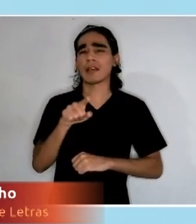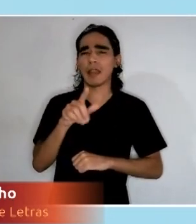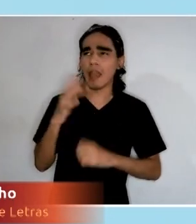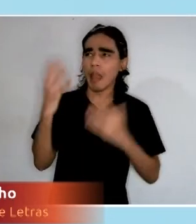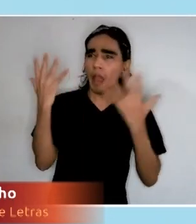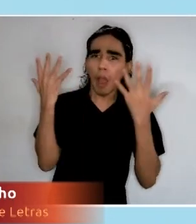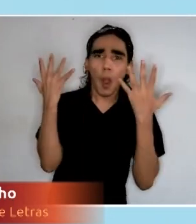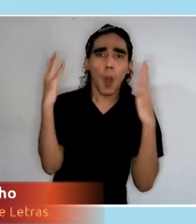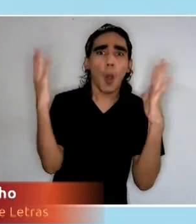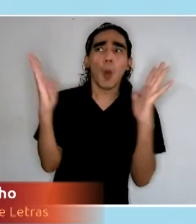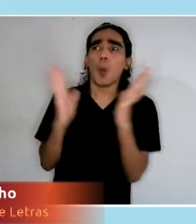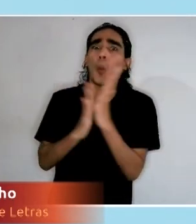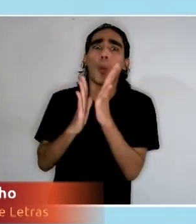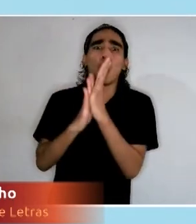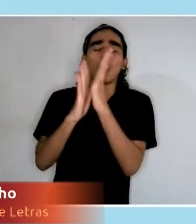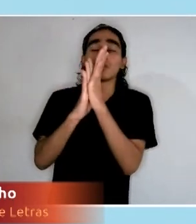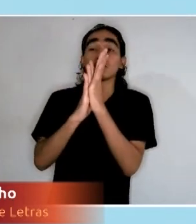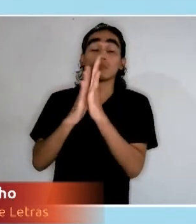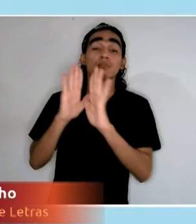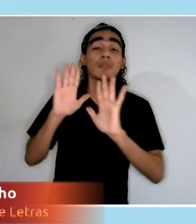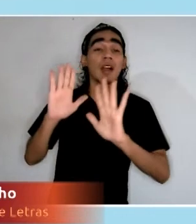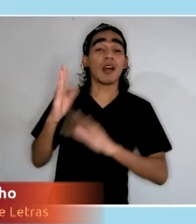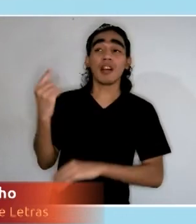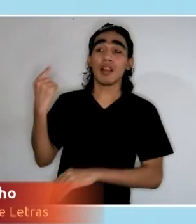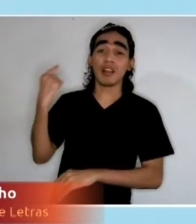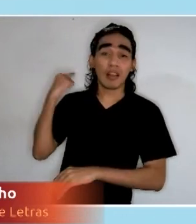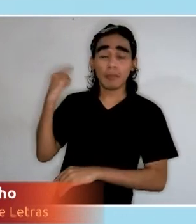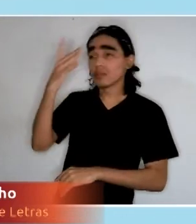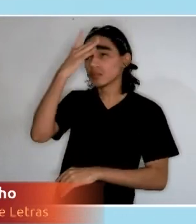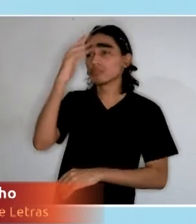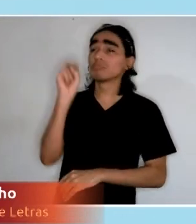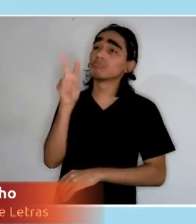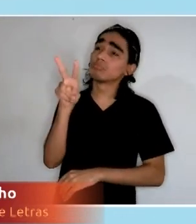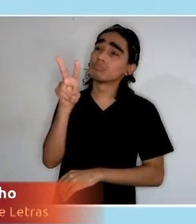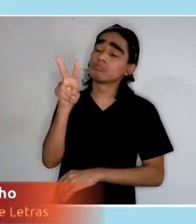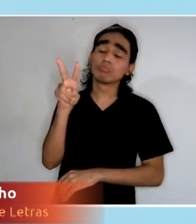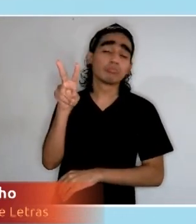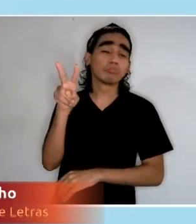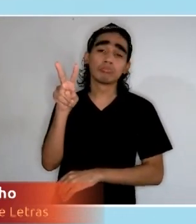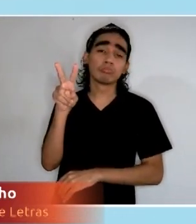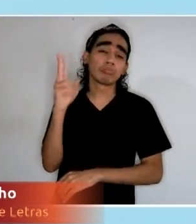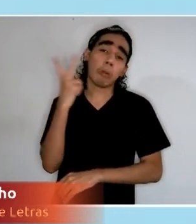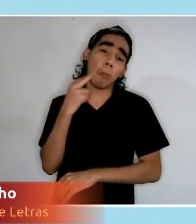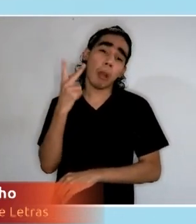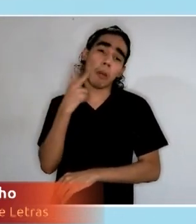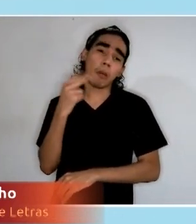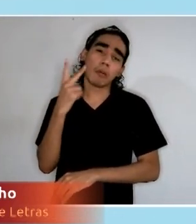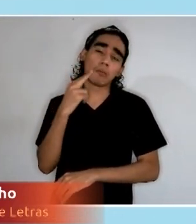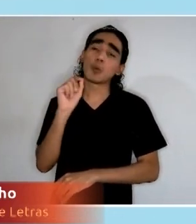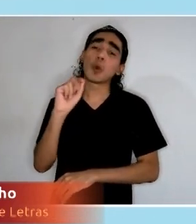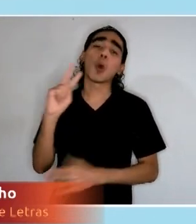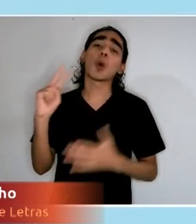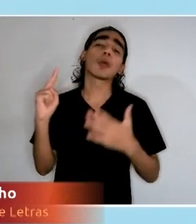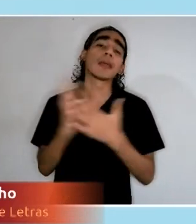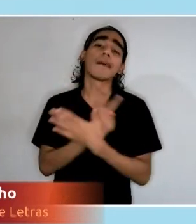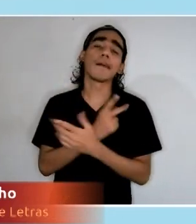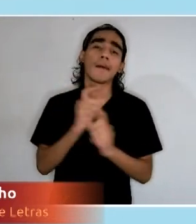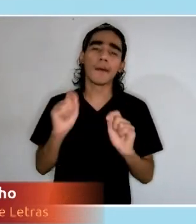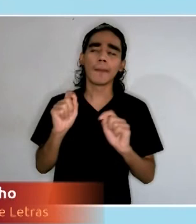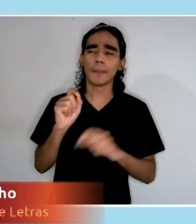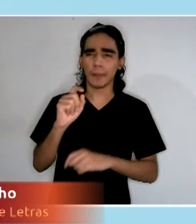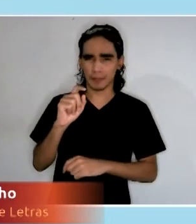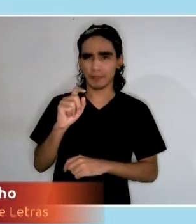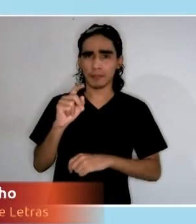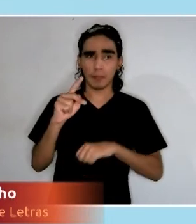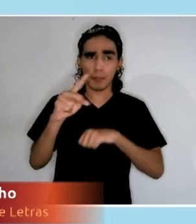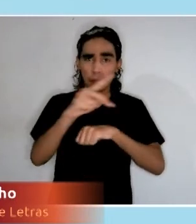não foi tão comemorado na época, né? Como se fosse algo... Ah, não, o que aconteceu? O Brasil saiu? Não, ele